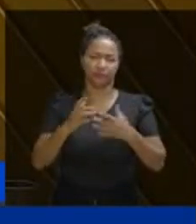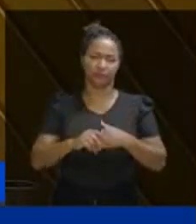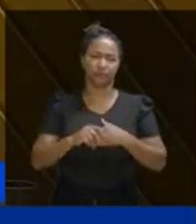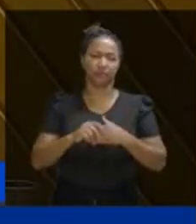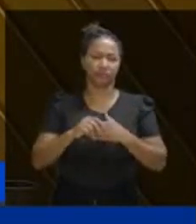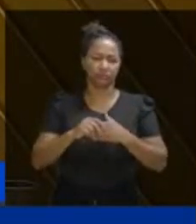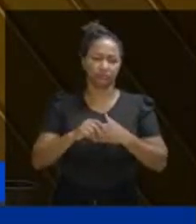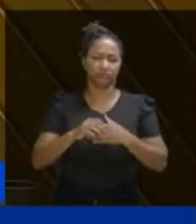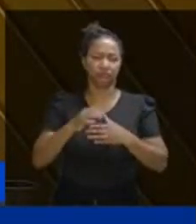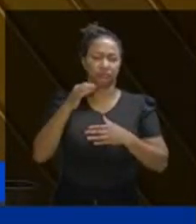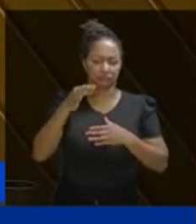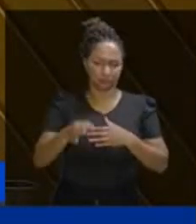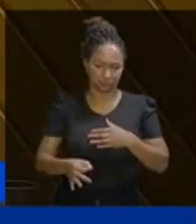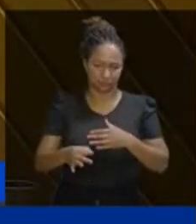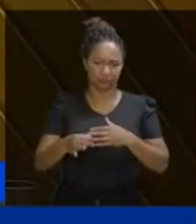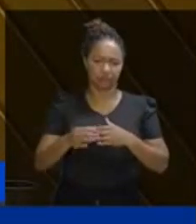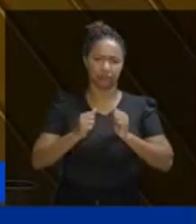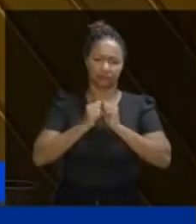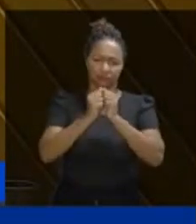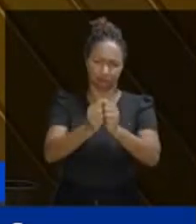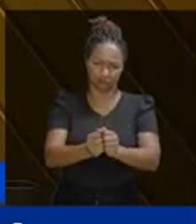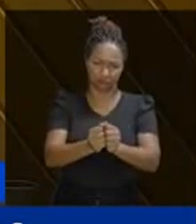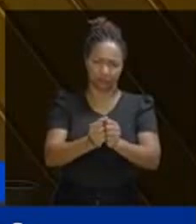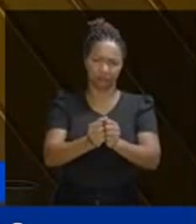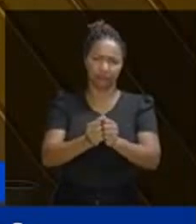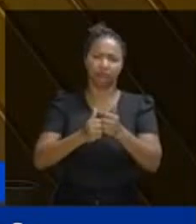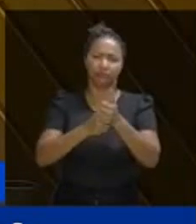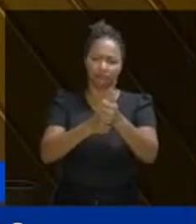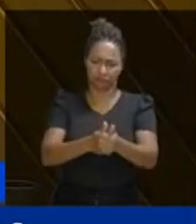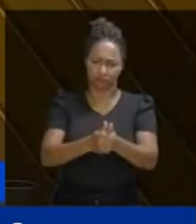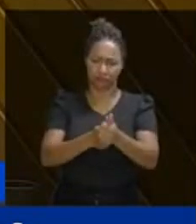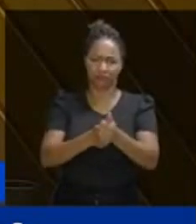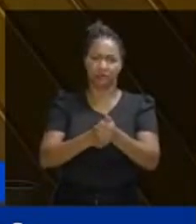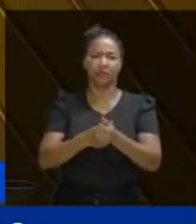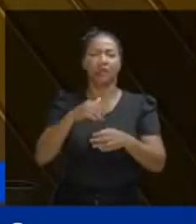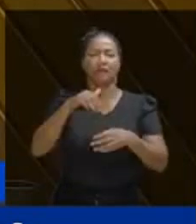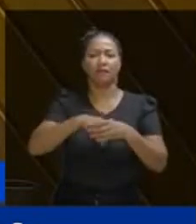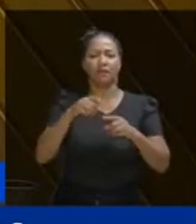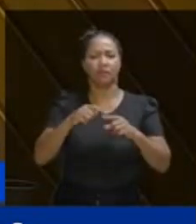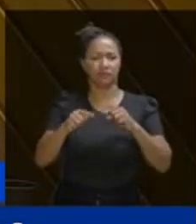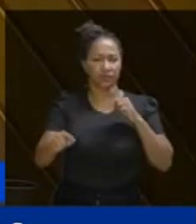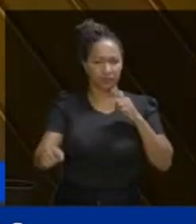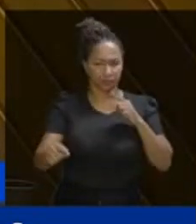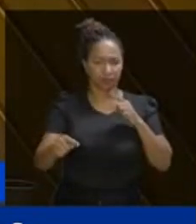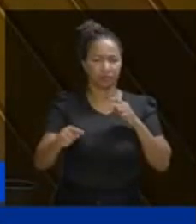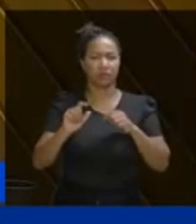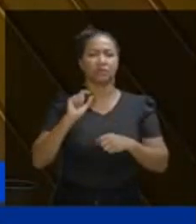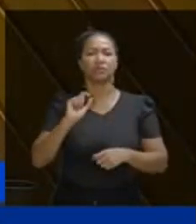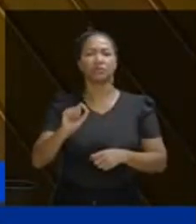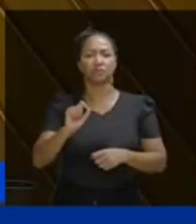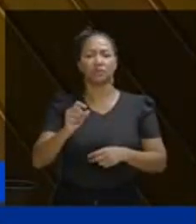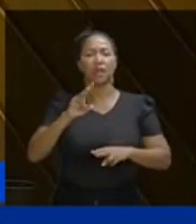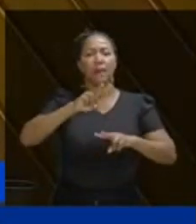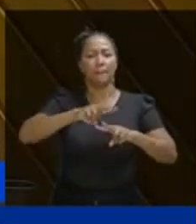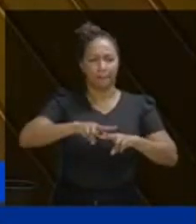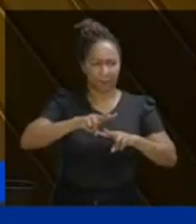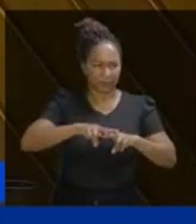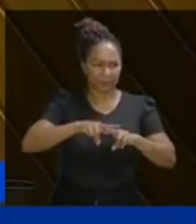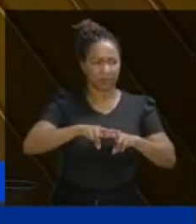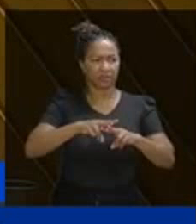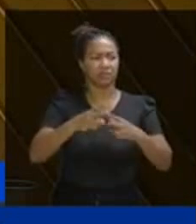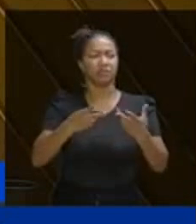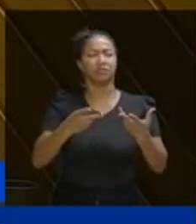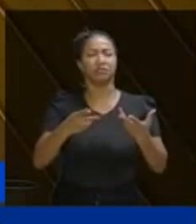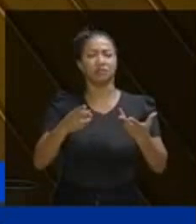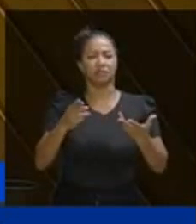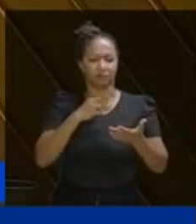seguir o entendimento do voto divergente do desembargador Storck, no sentido de que a prisão preventiva deve